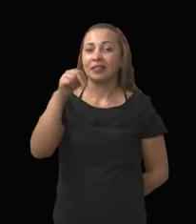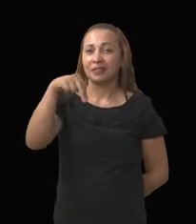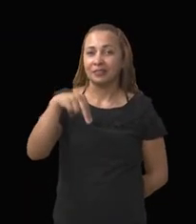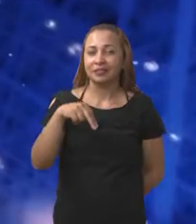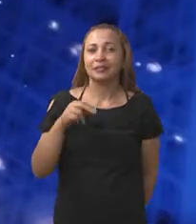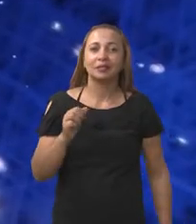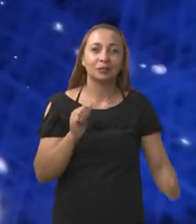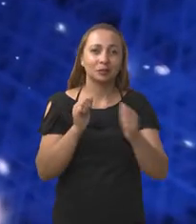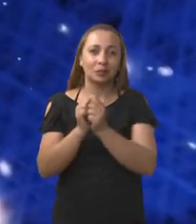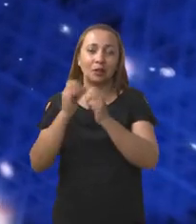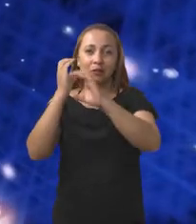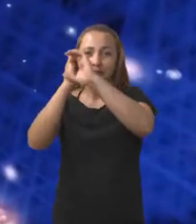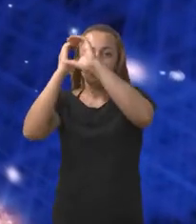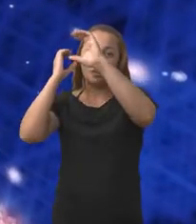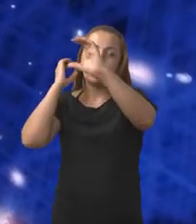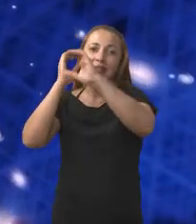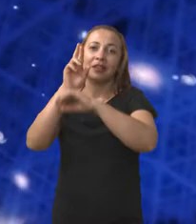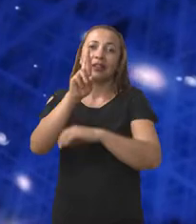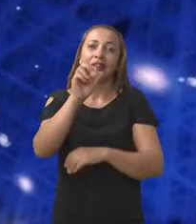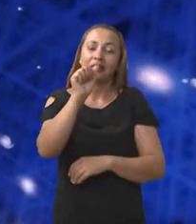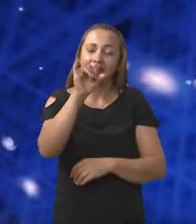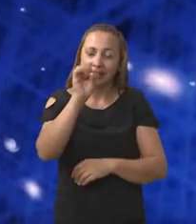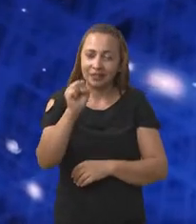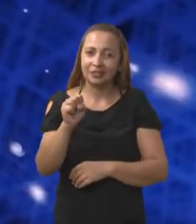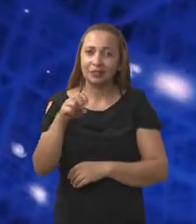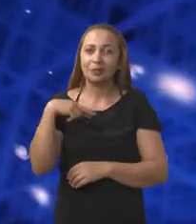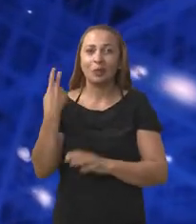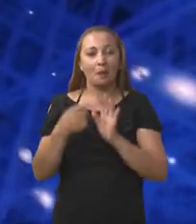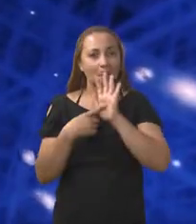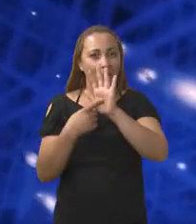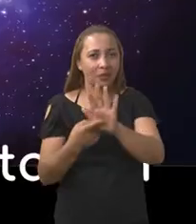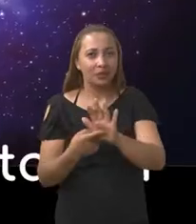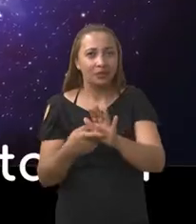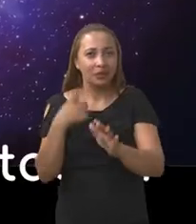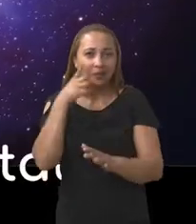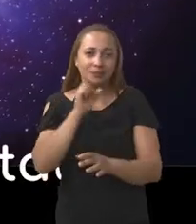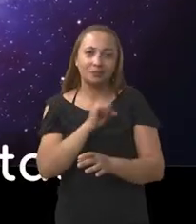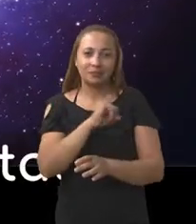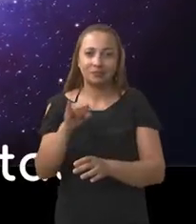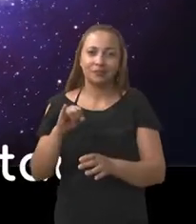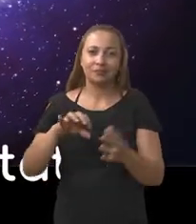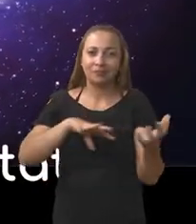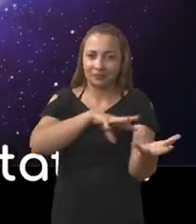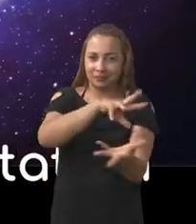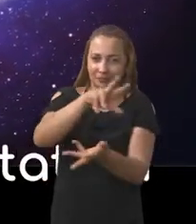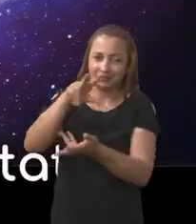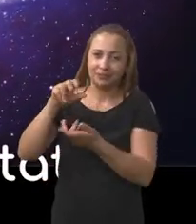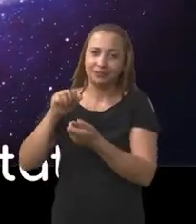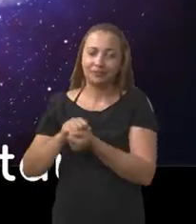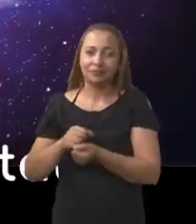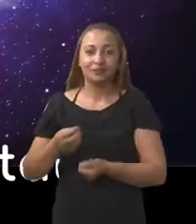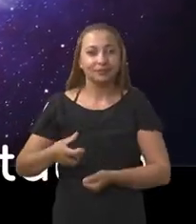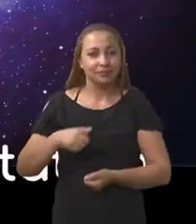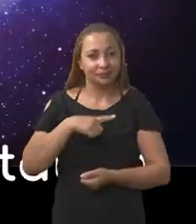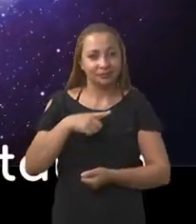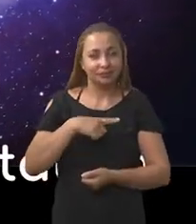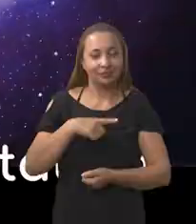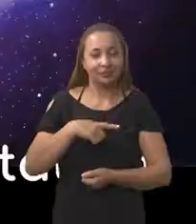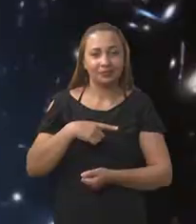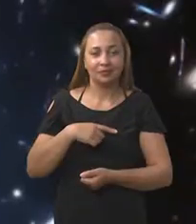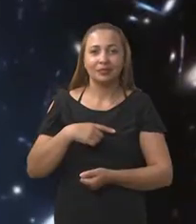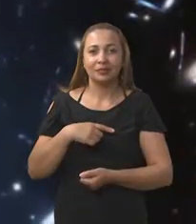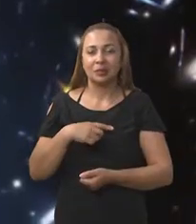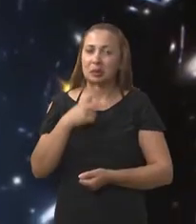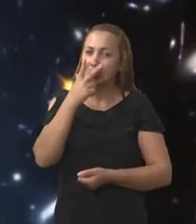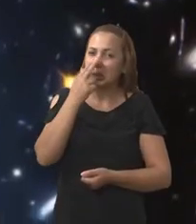instrumento chamado rayres espectrômetro nós vamos conseguir mostrar se esses planetas eles têm uma